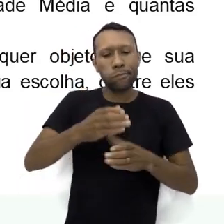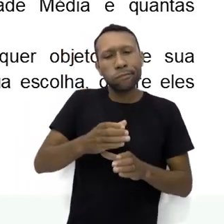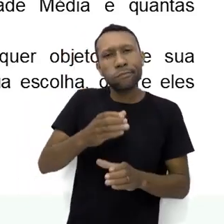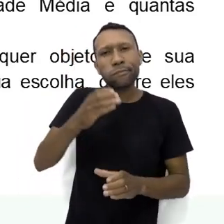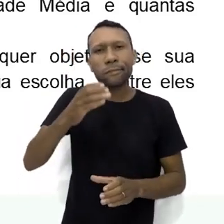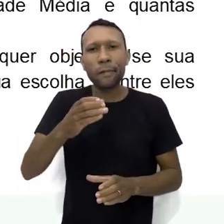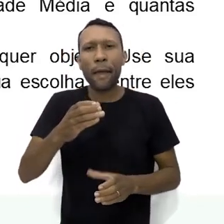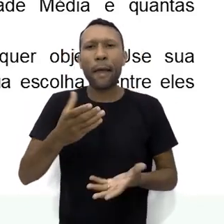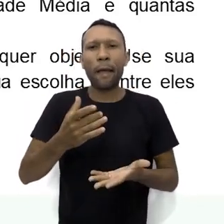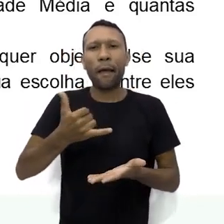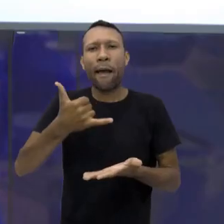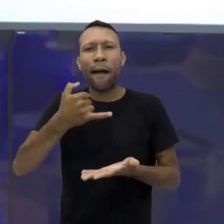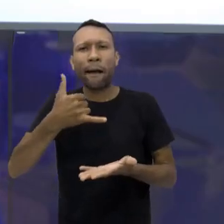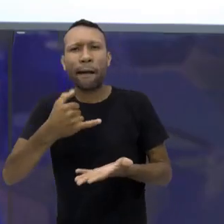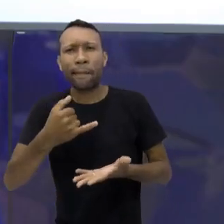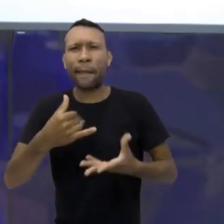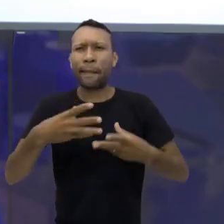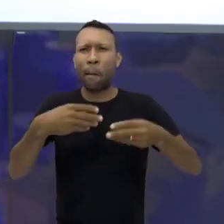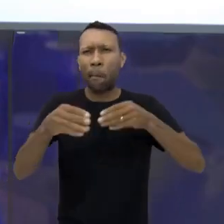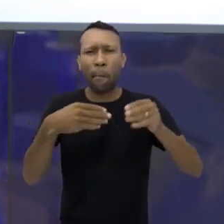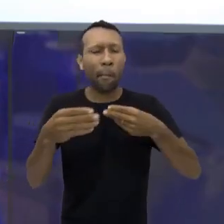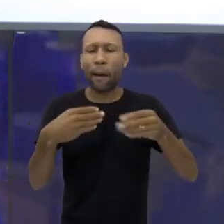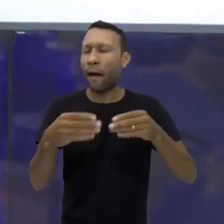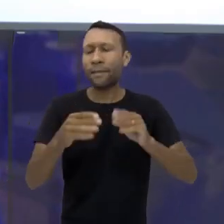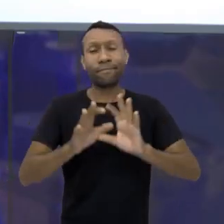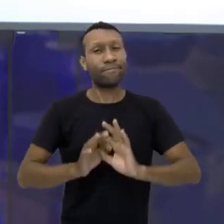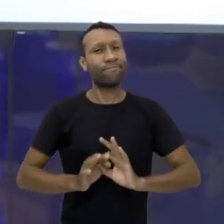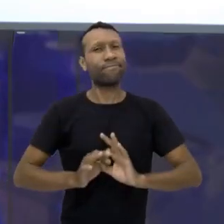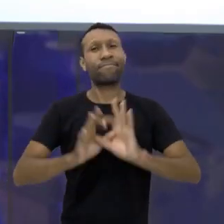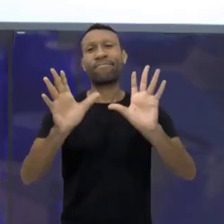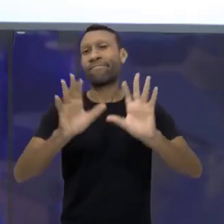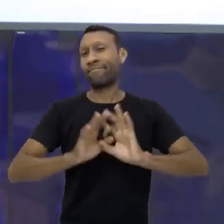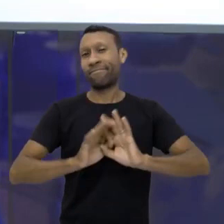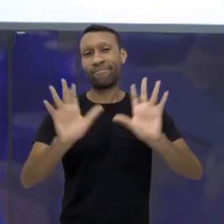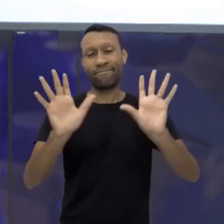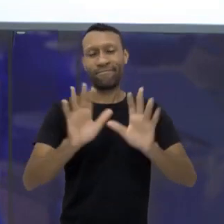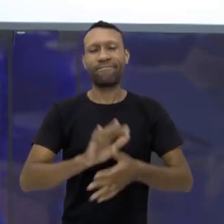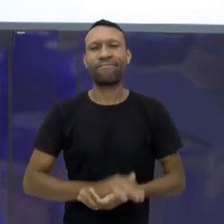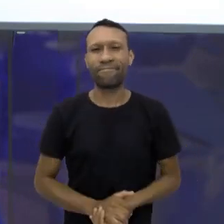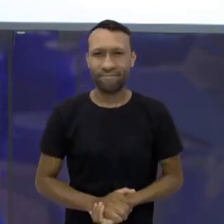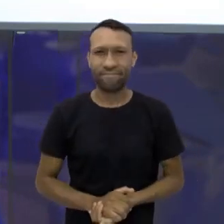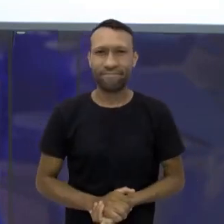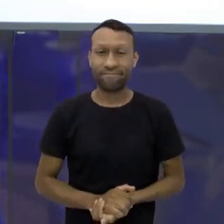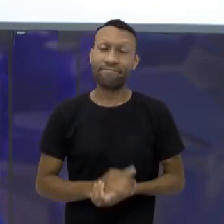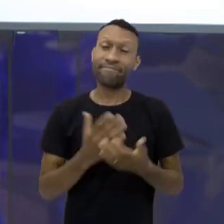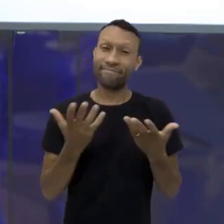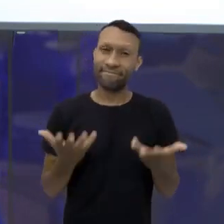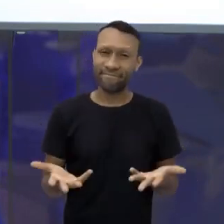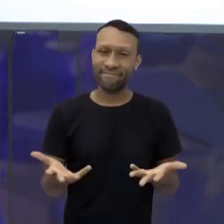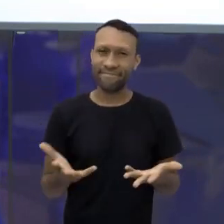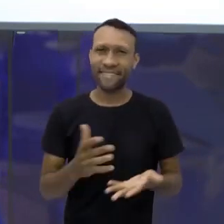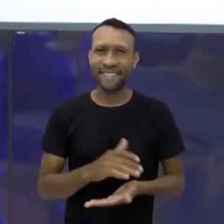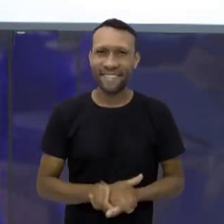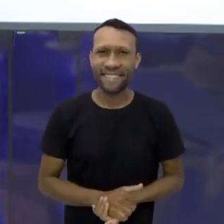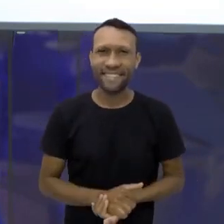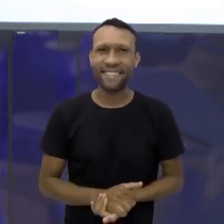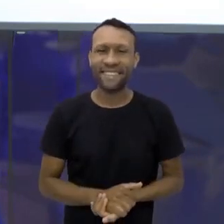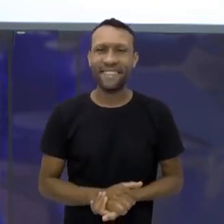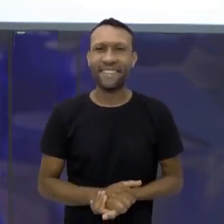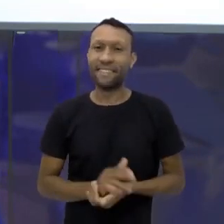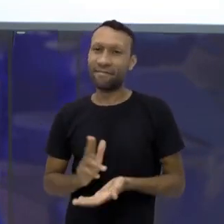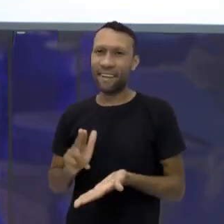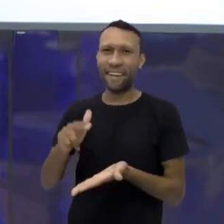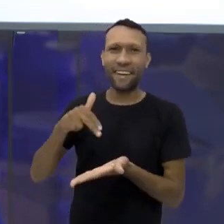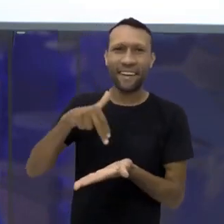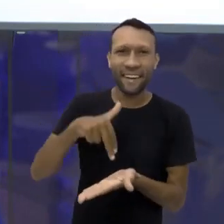pode ser caneta, pode ser saco plástico, vai depender da criatividade do aluno. E é isso, pessoal. Estamos